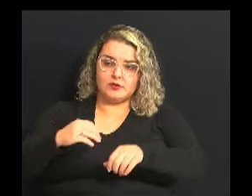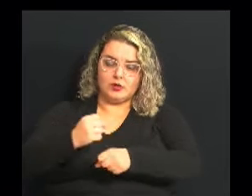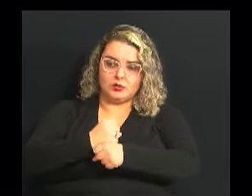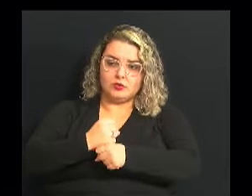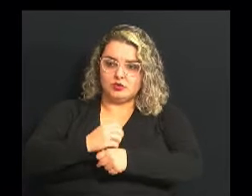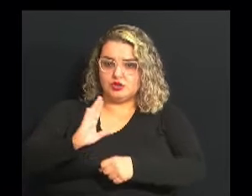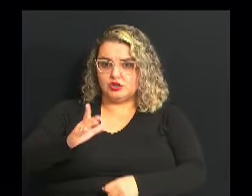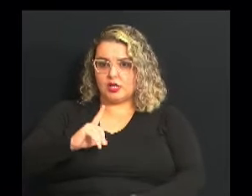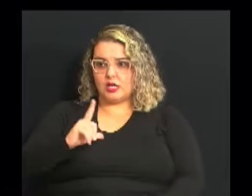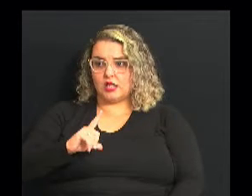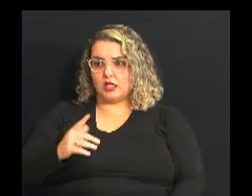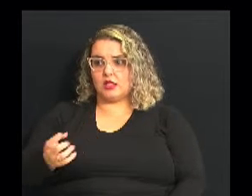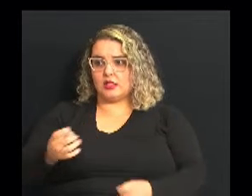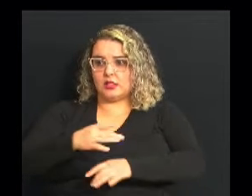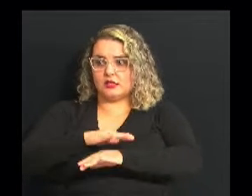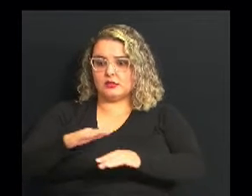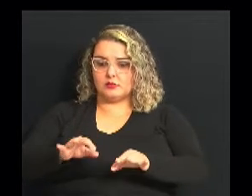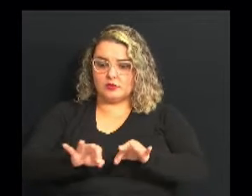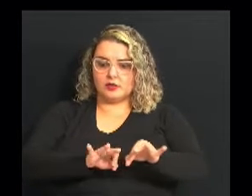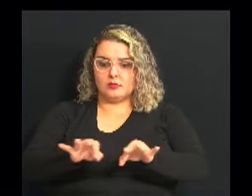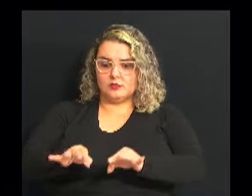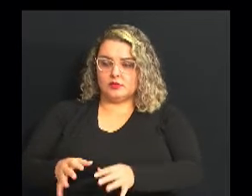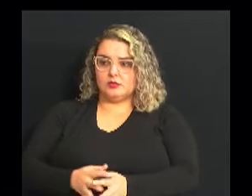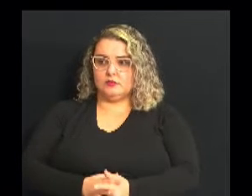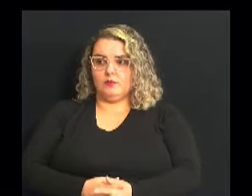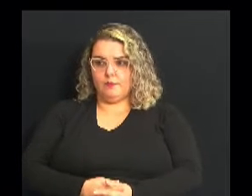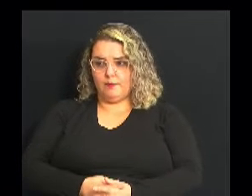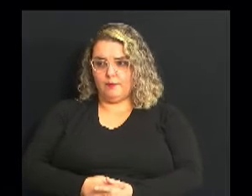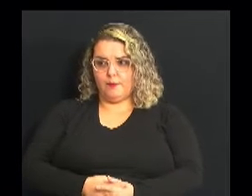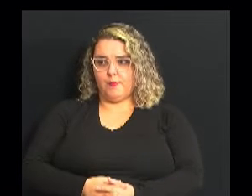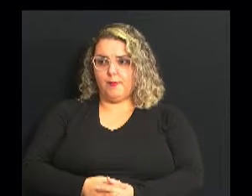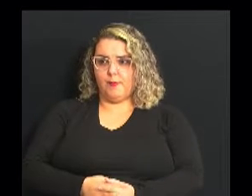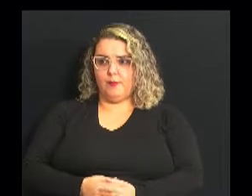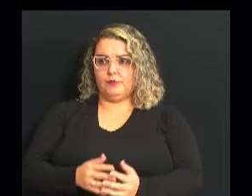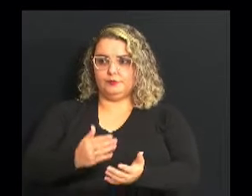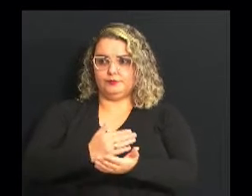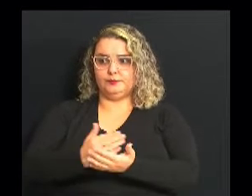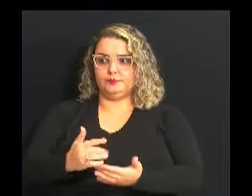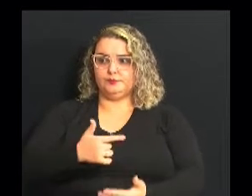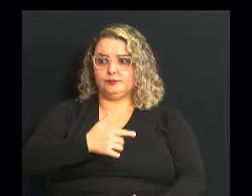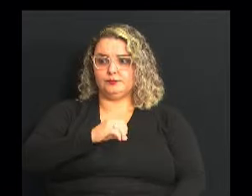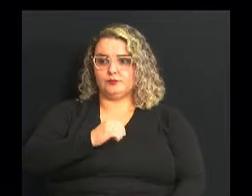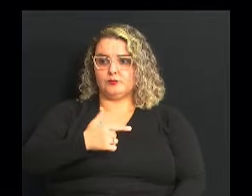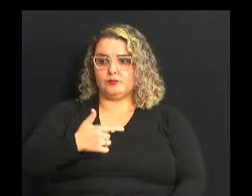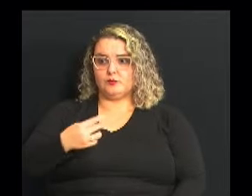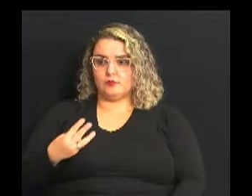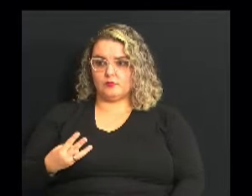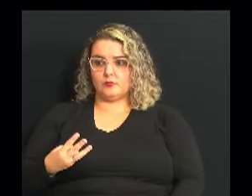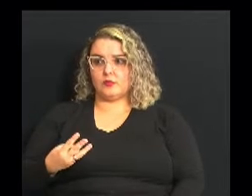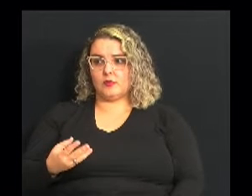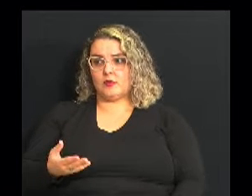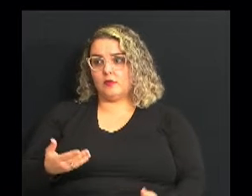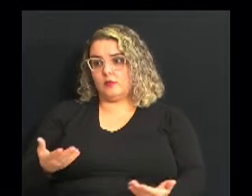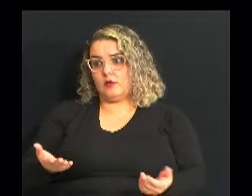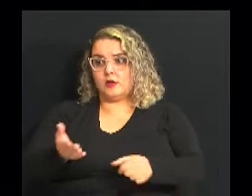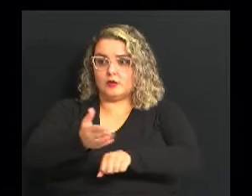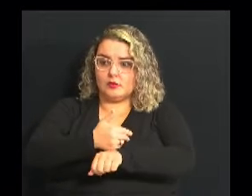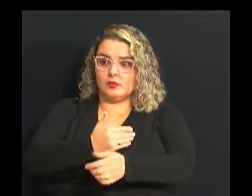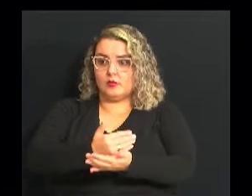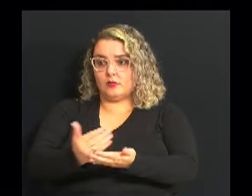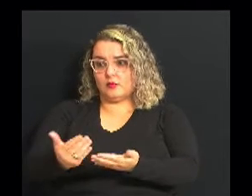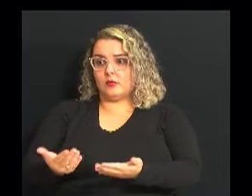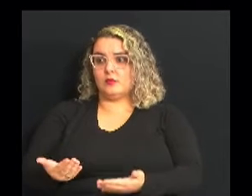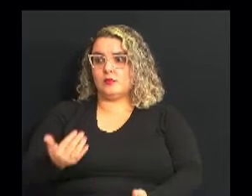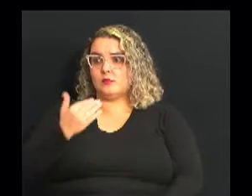né, terminado esse projeto. Ele era para ser iniciado em 2023, mas ele foi adiantado a pedido da